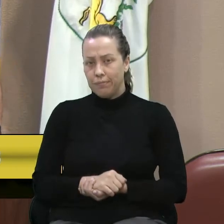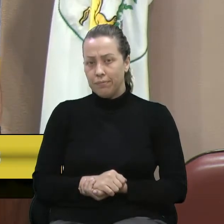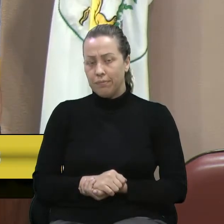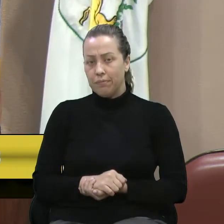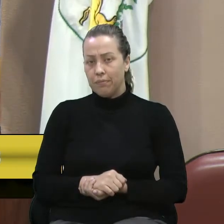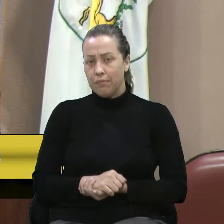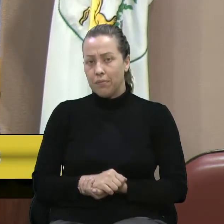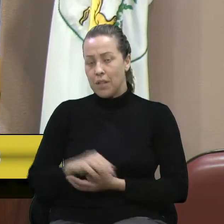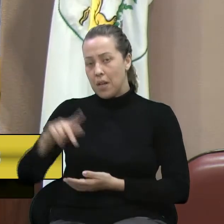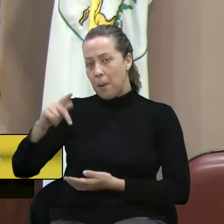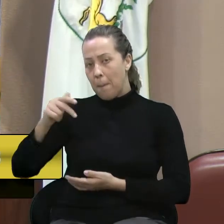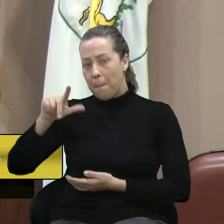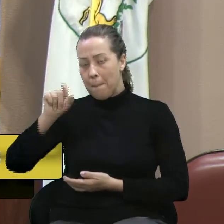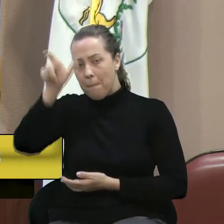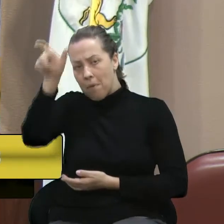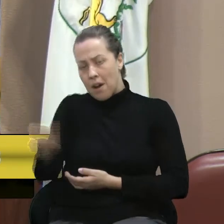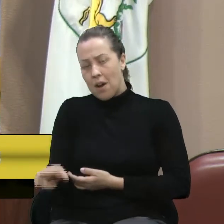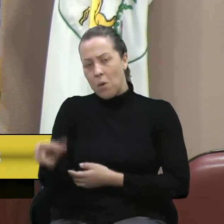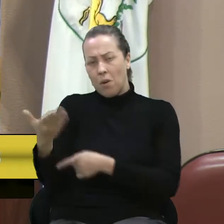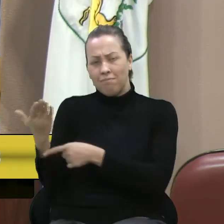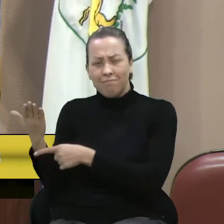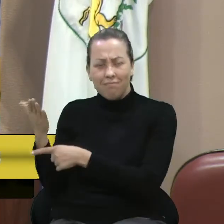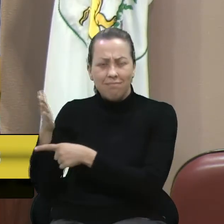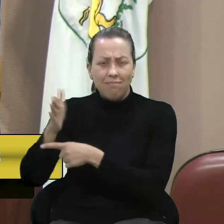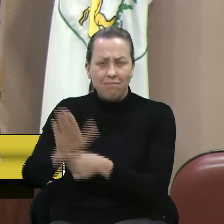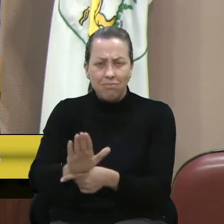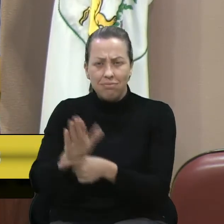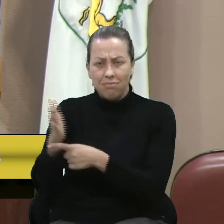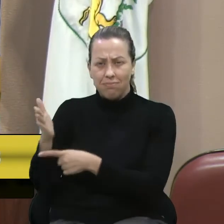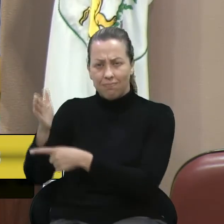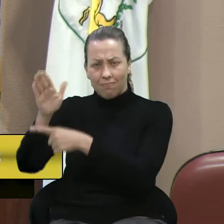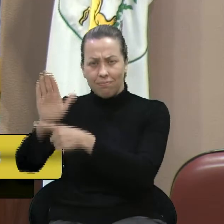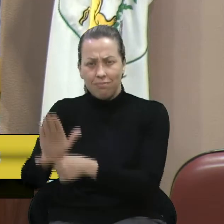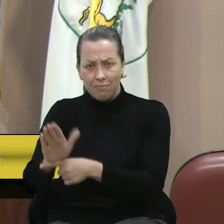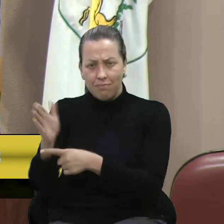Um Paulo Cancian solidário, Vânia, que está aqui,